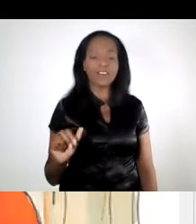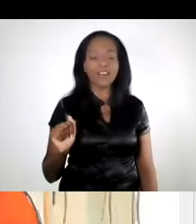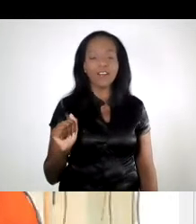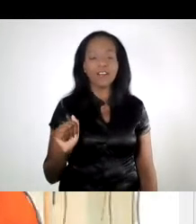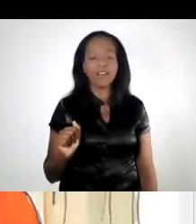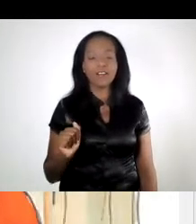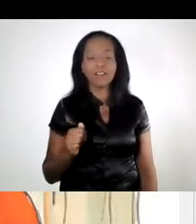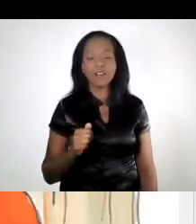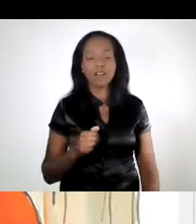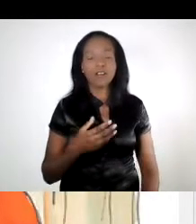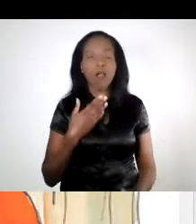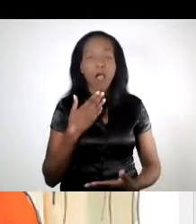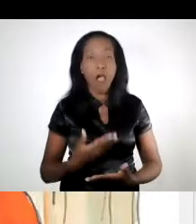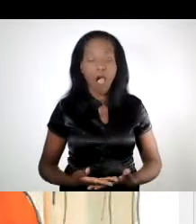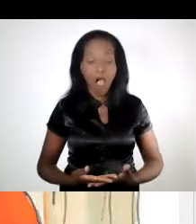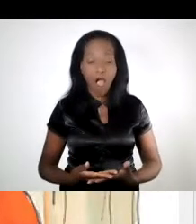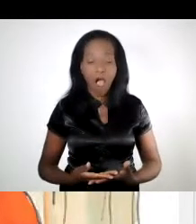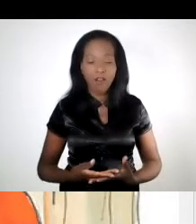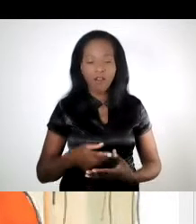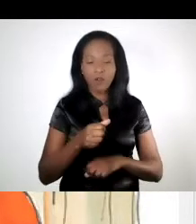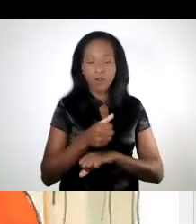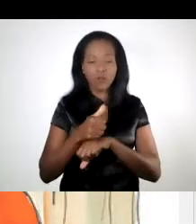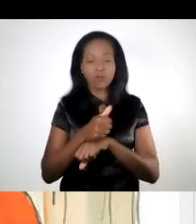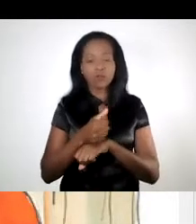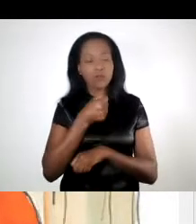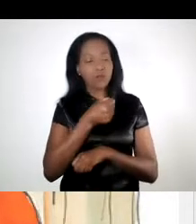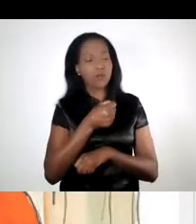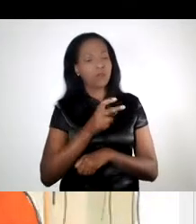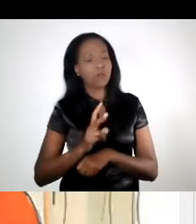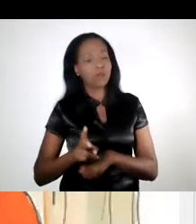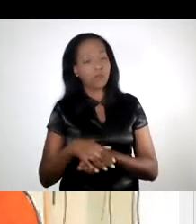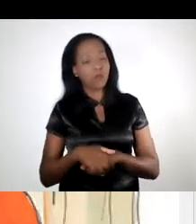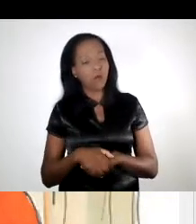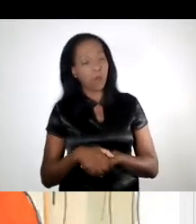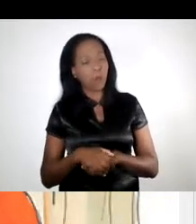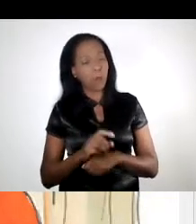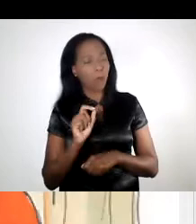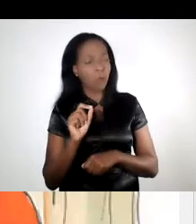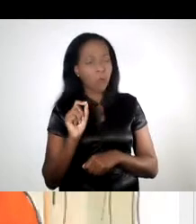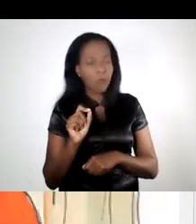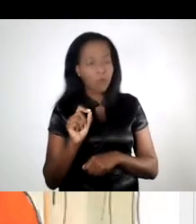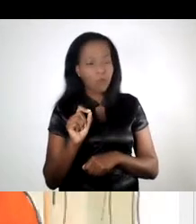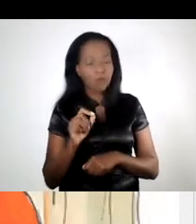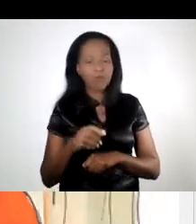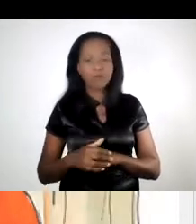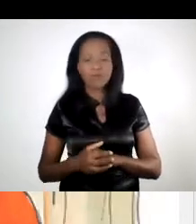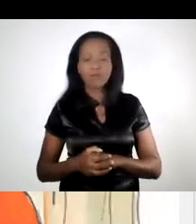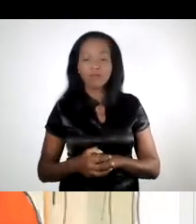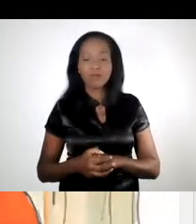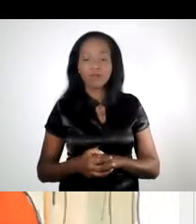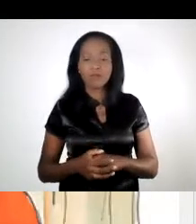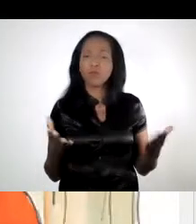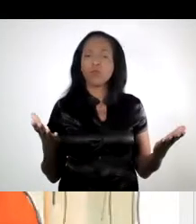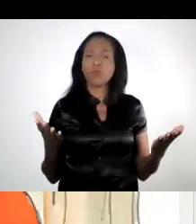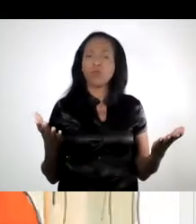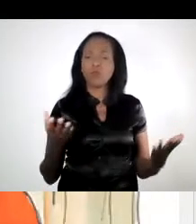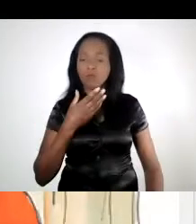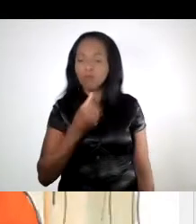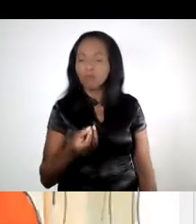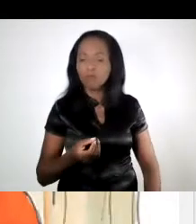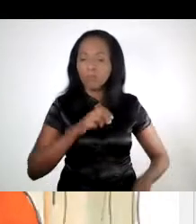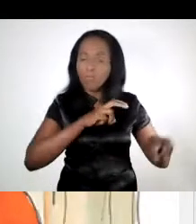Boquiaberto e surpreso, o entrevistador continuou. O quê? Ora, homem, a roça